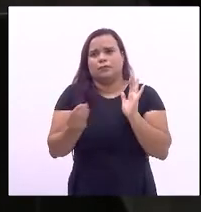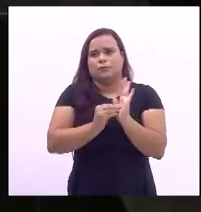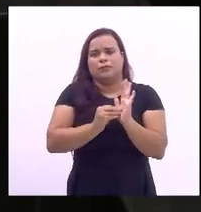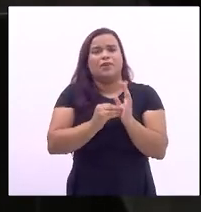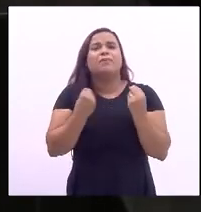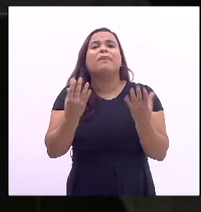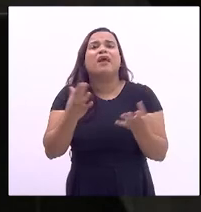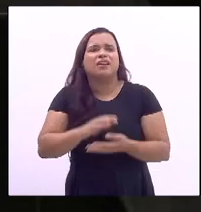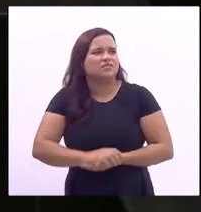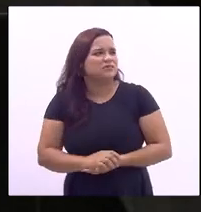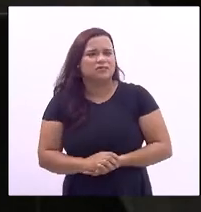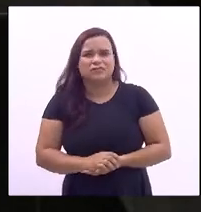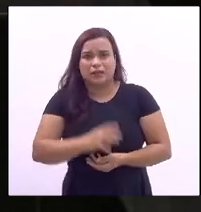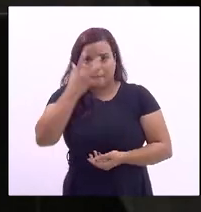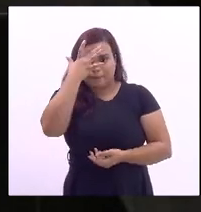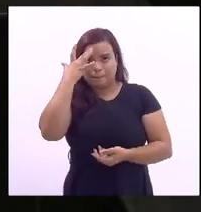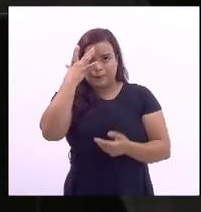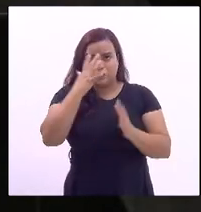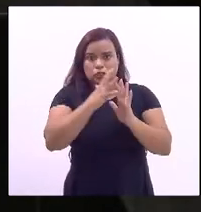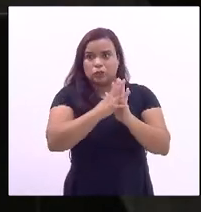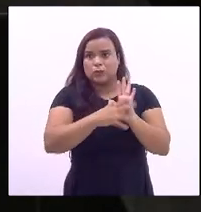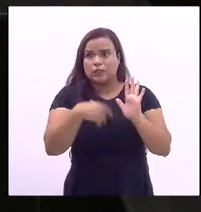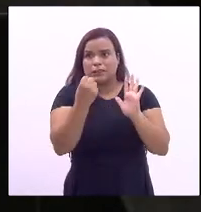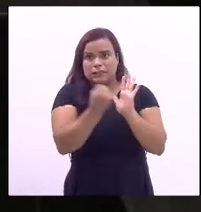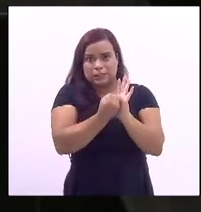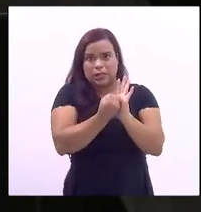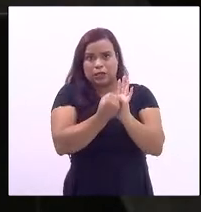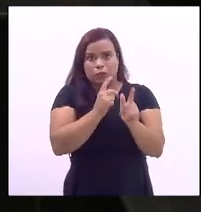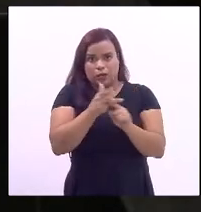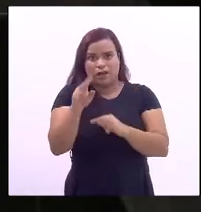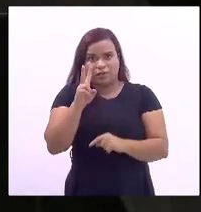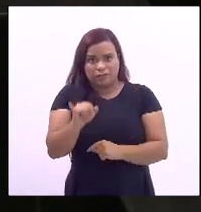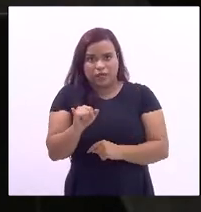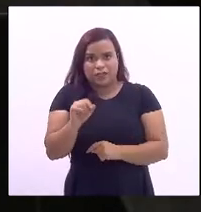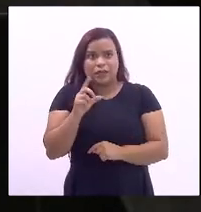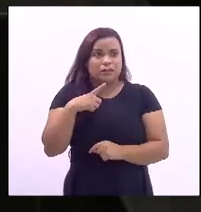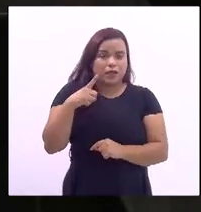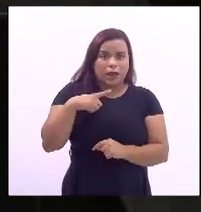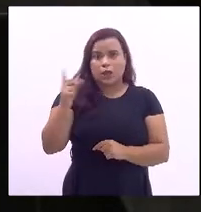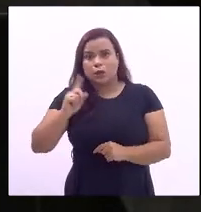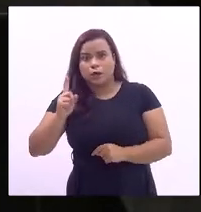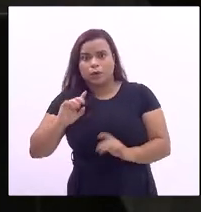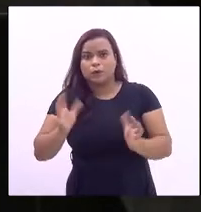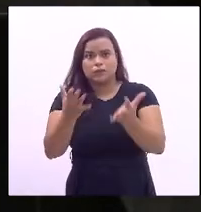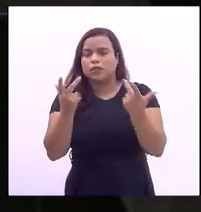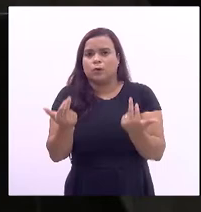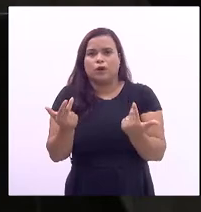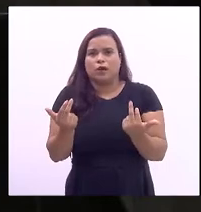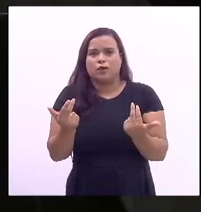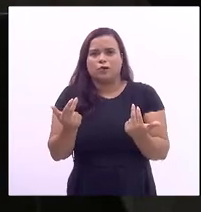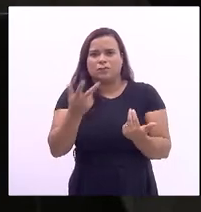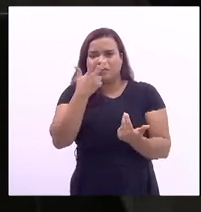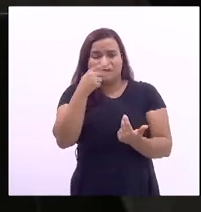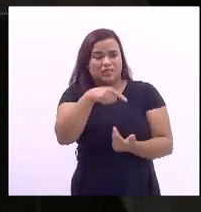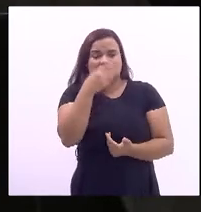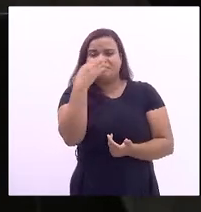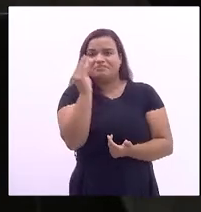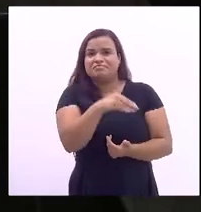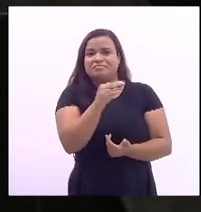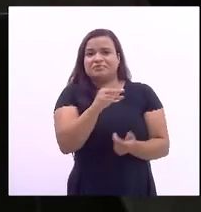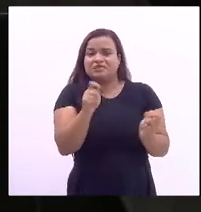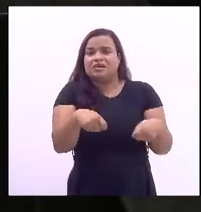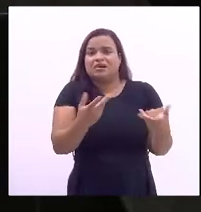o cidadão vagar o seu tendo o selo não tendo o seu ele vai ter o mesmo e sentiu absolutamente dispensável